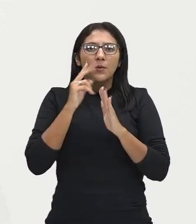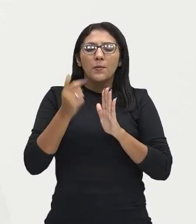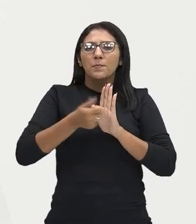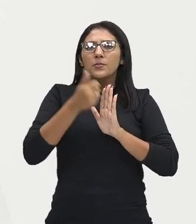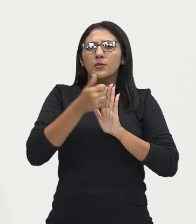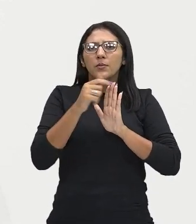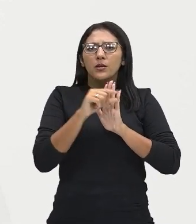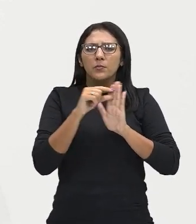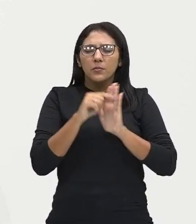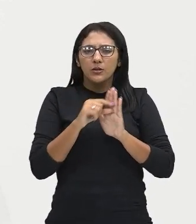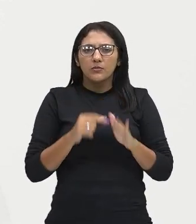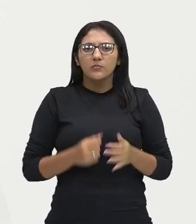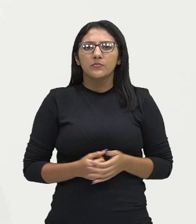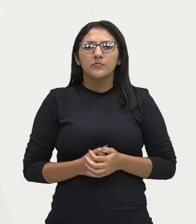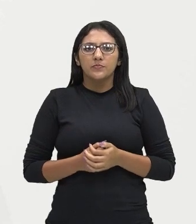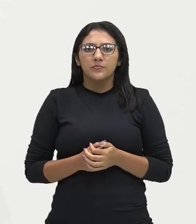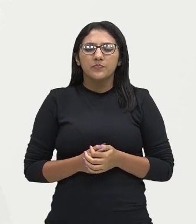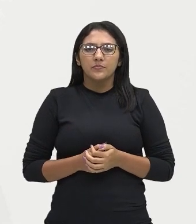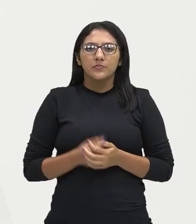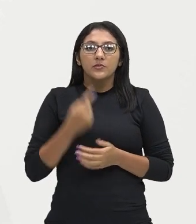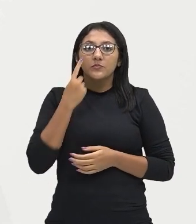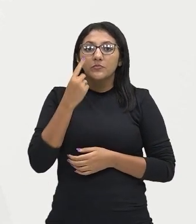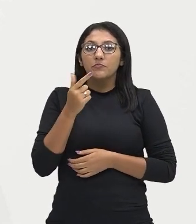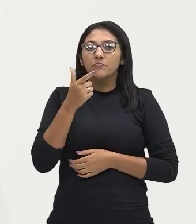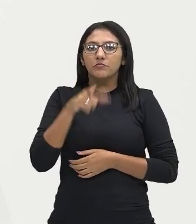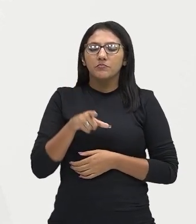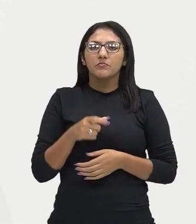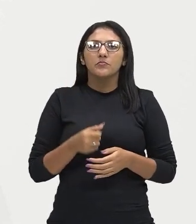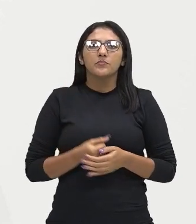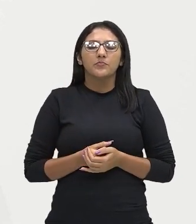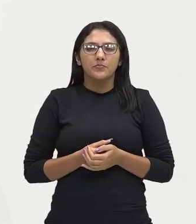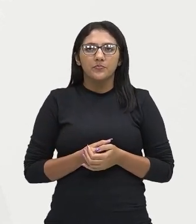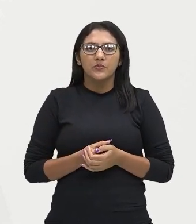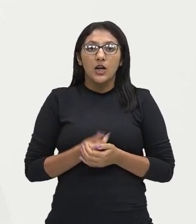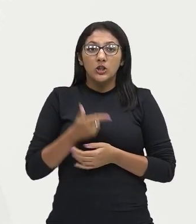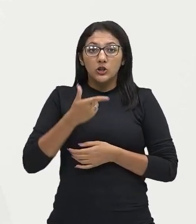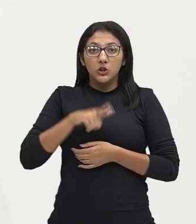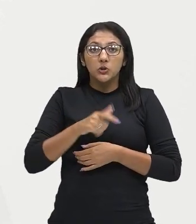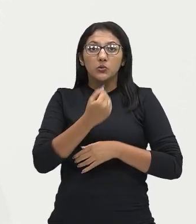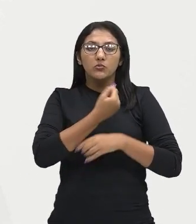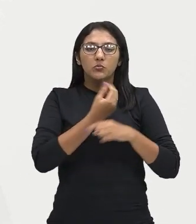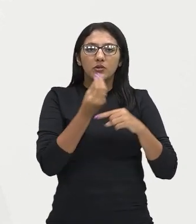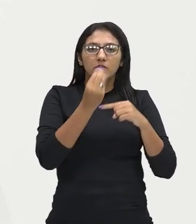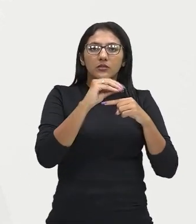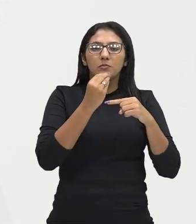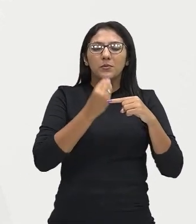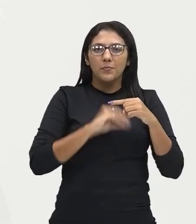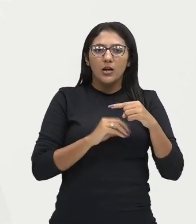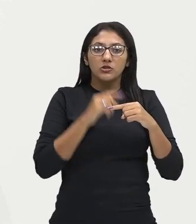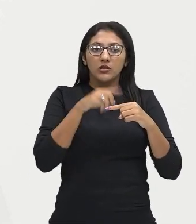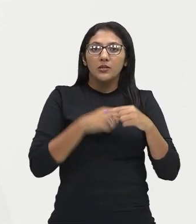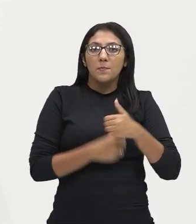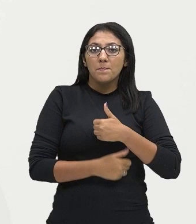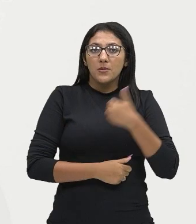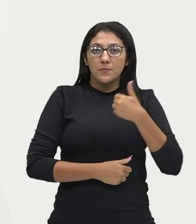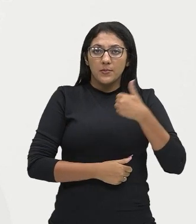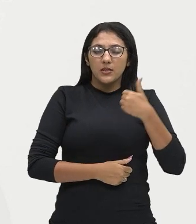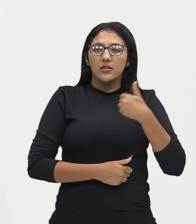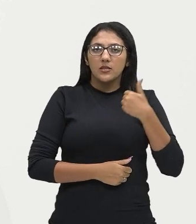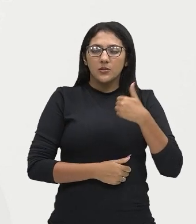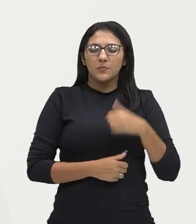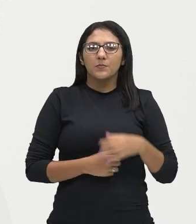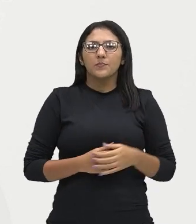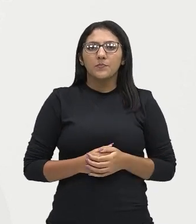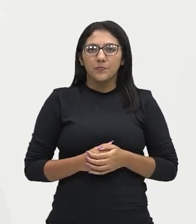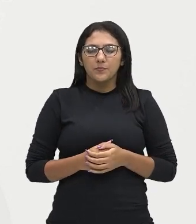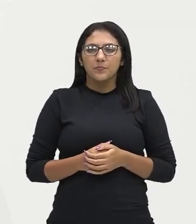o seguinte, ó. Vamos lá ver a regra? A primeira regra diz o seguinte, ó. Repete a primeira parte. Então, é o que a